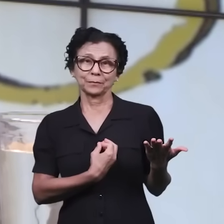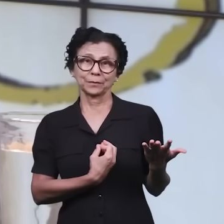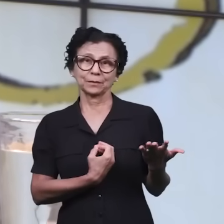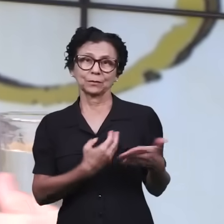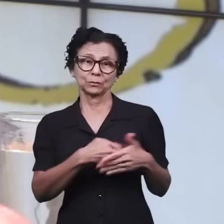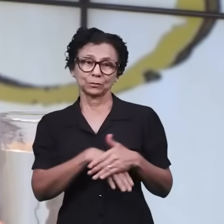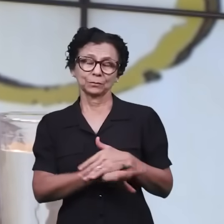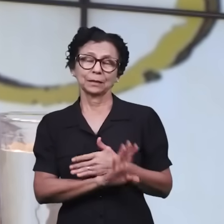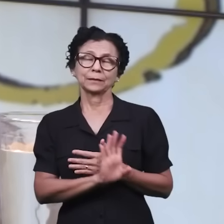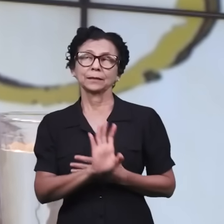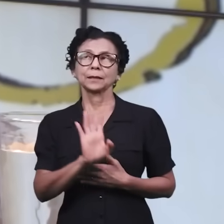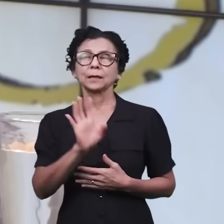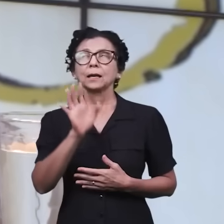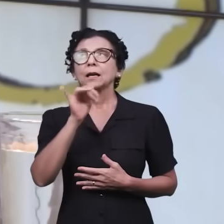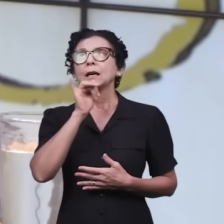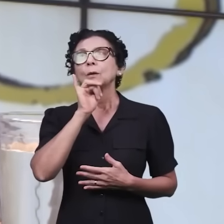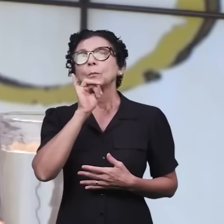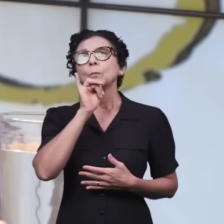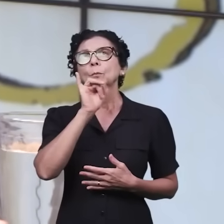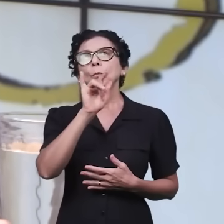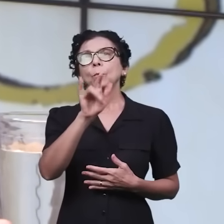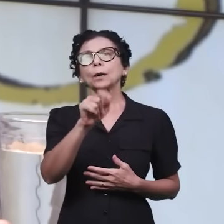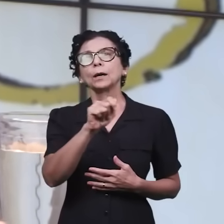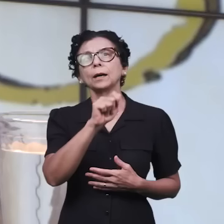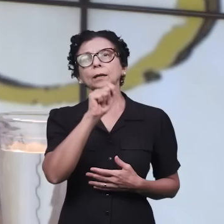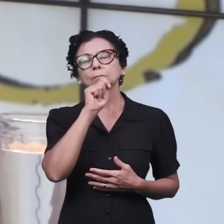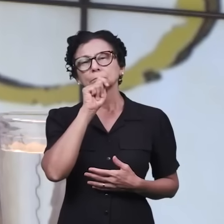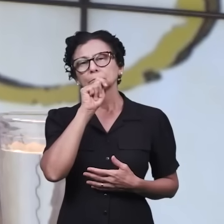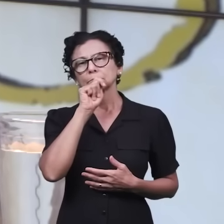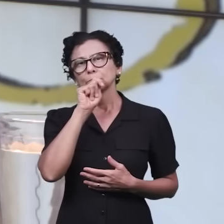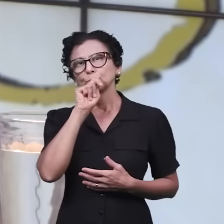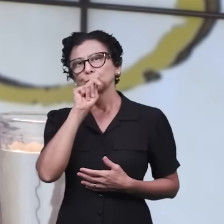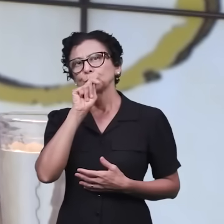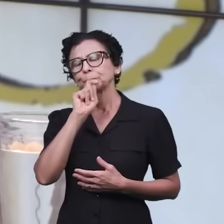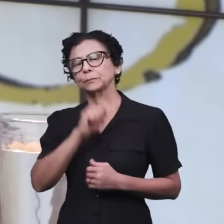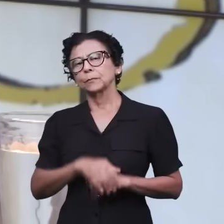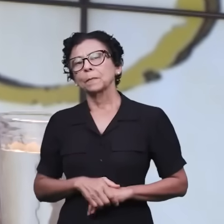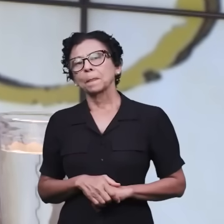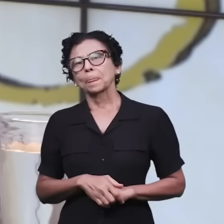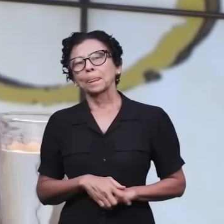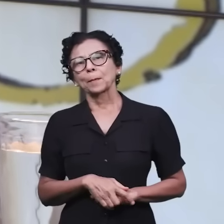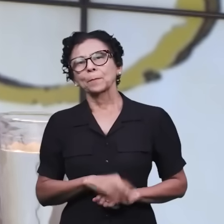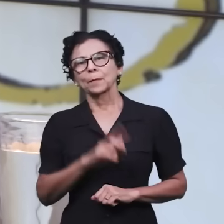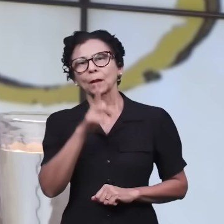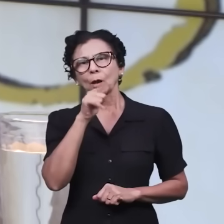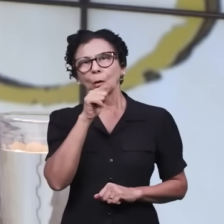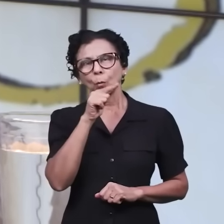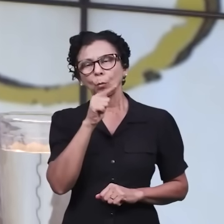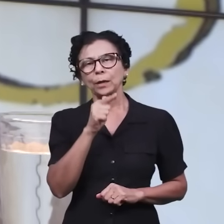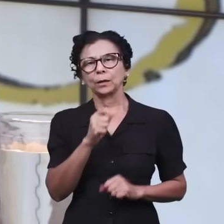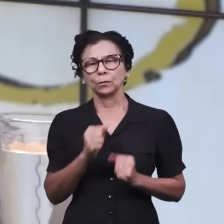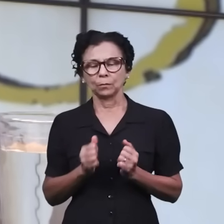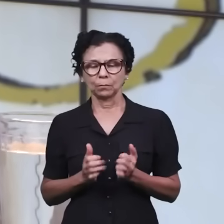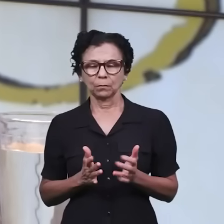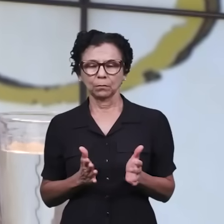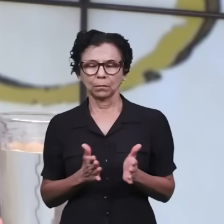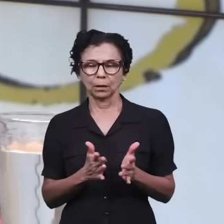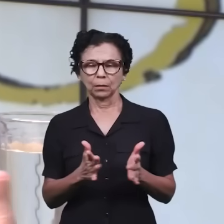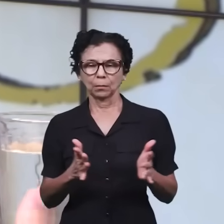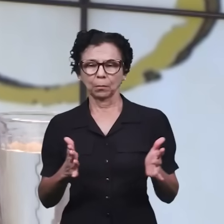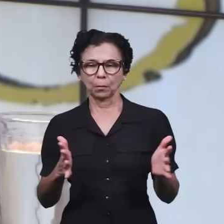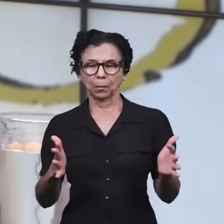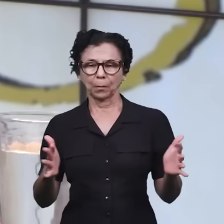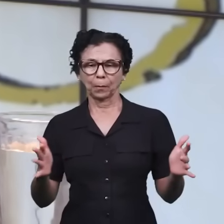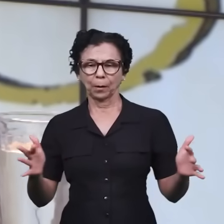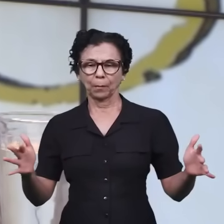por exemplo, você imagina um rio muito largo, e quando a gente fala muito